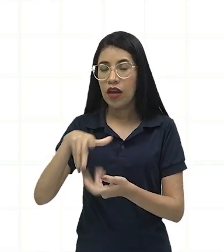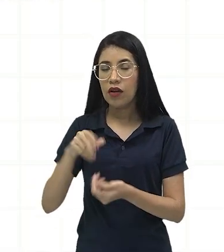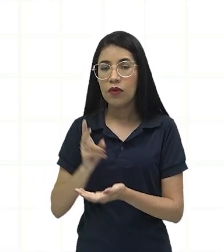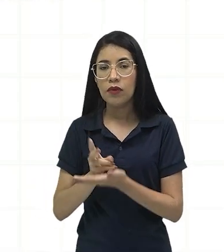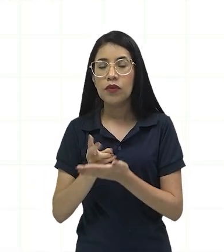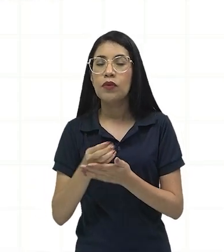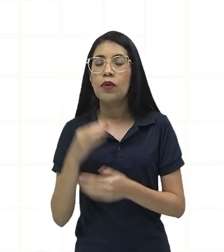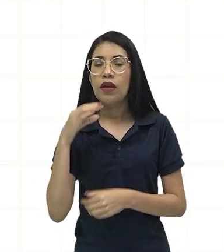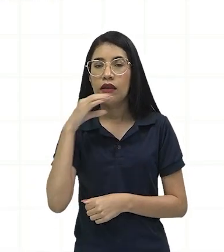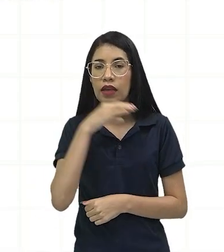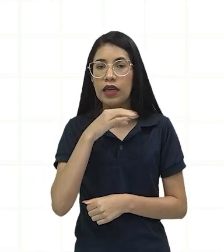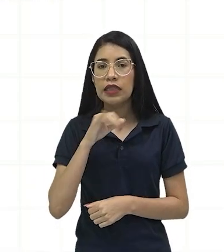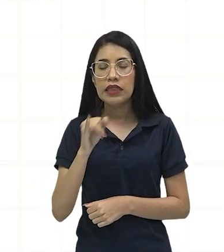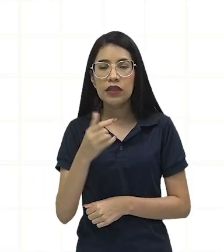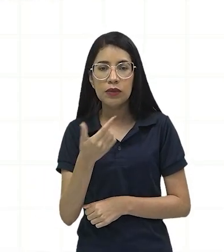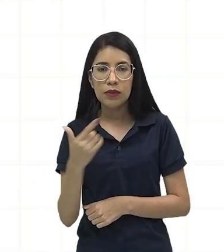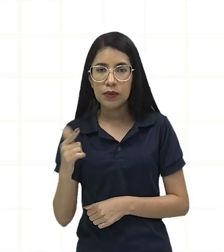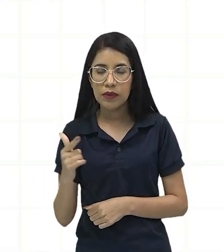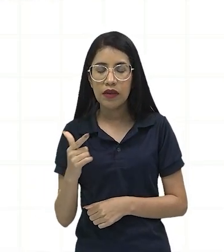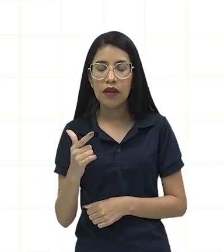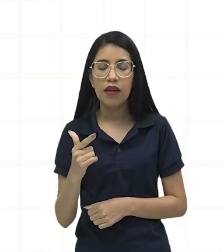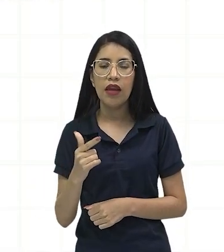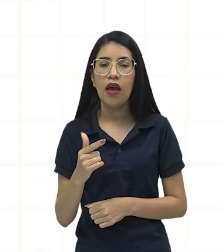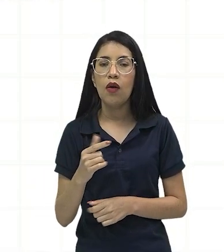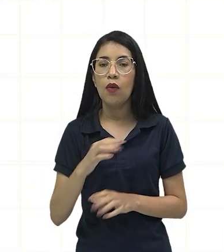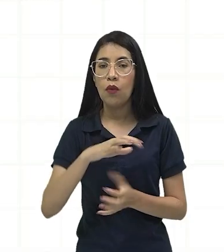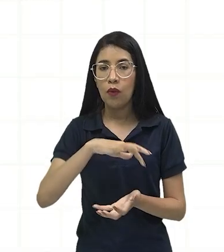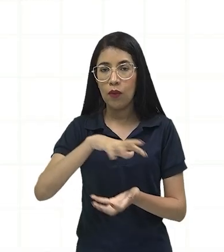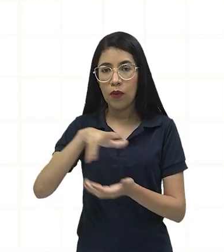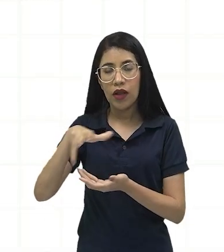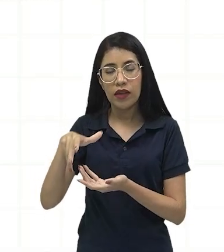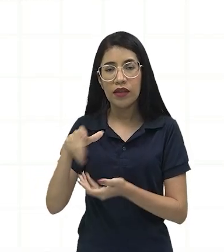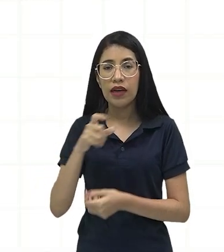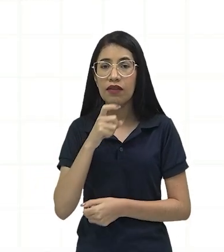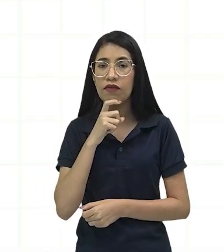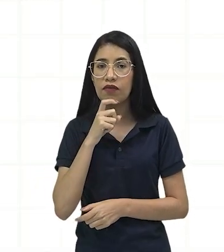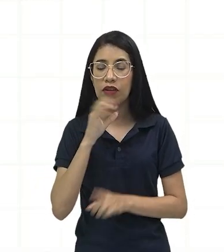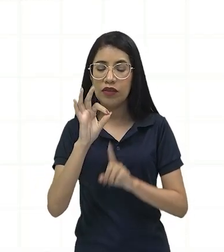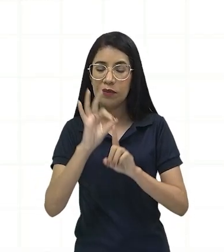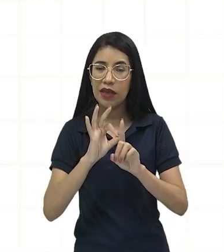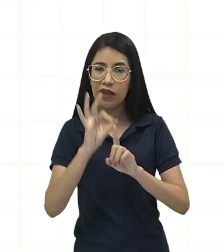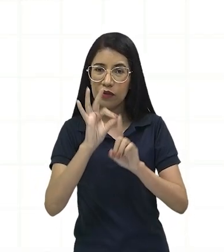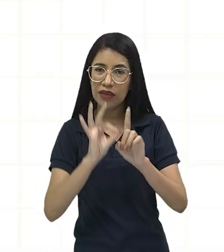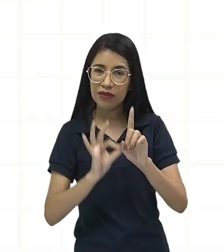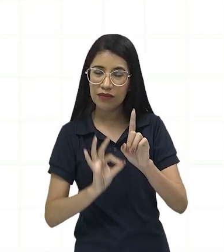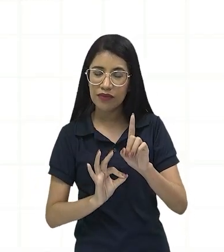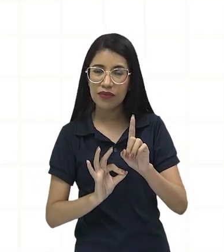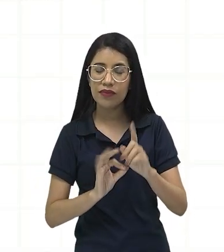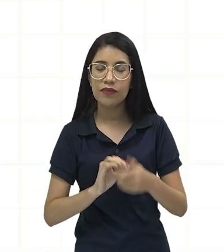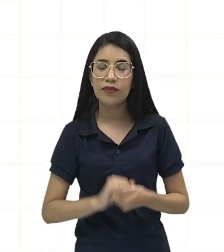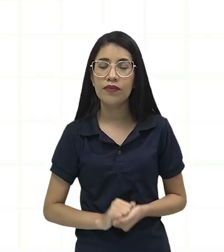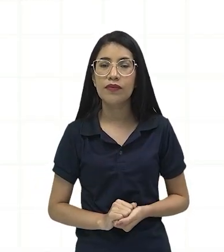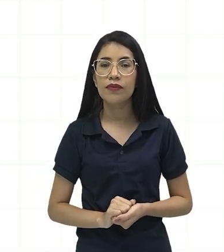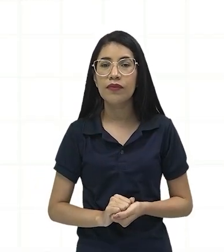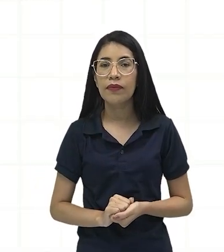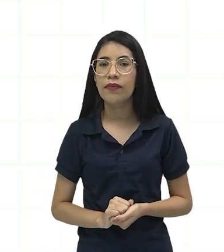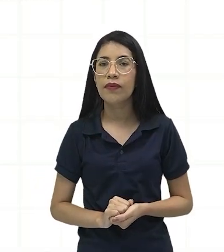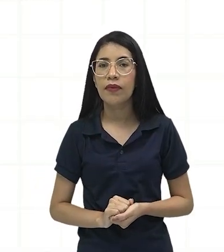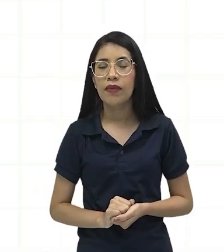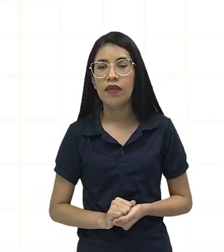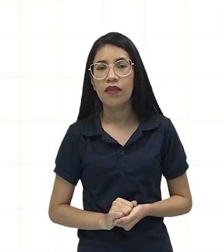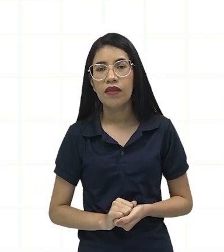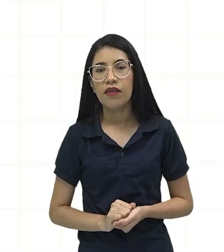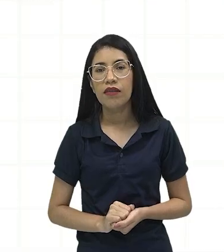Senão, as temperaturas do nosso planeta seriam muito baixas. Então, o efeito estufa,